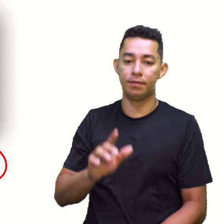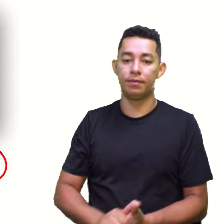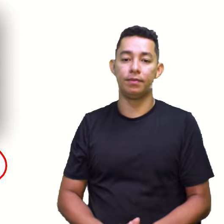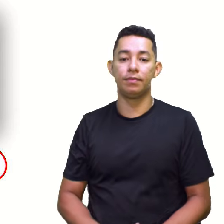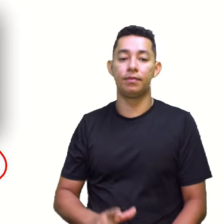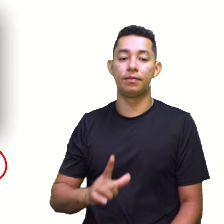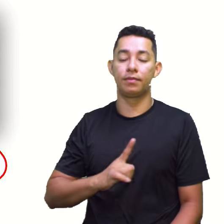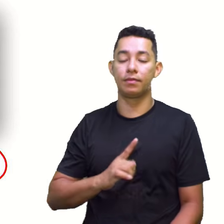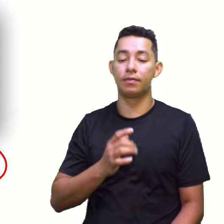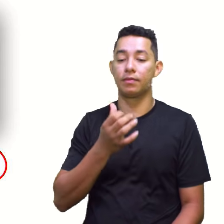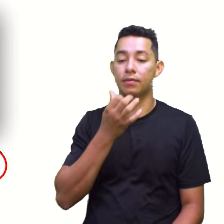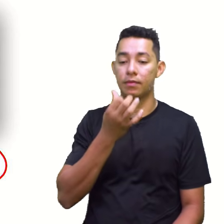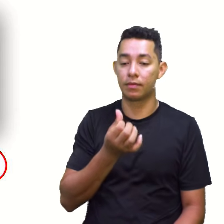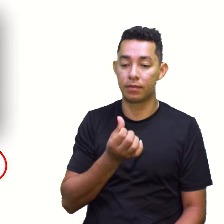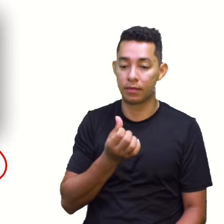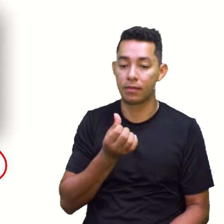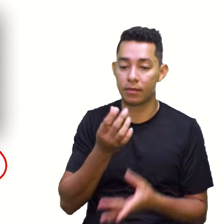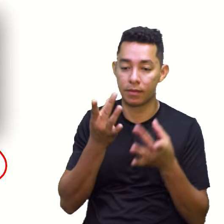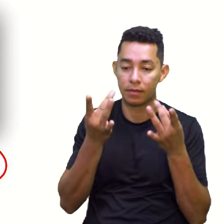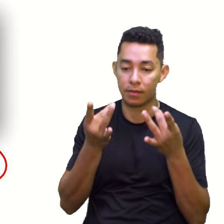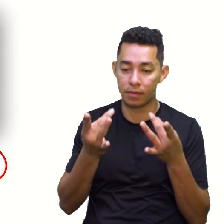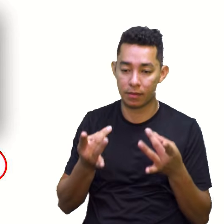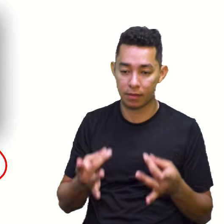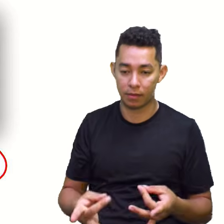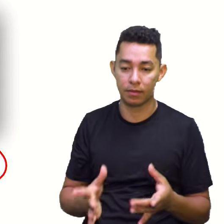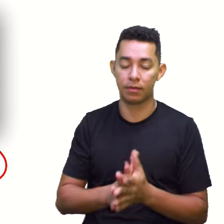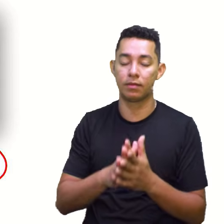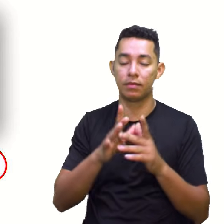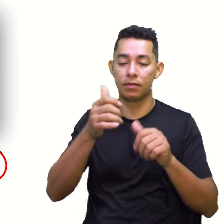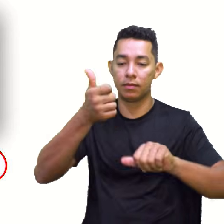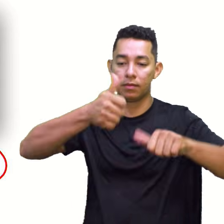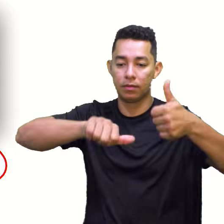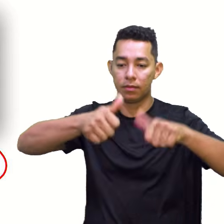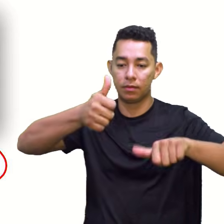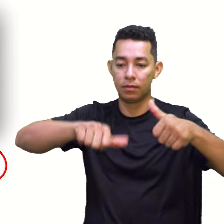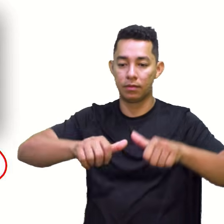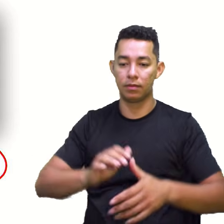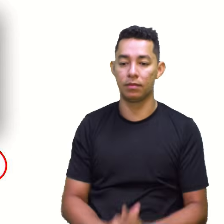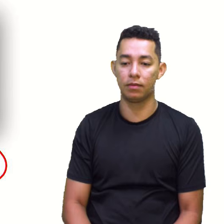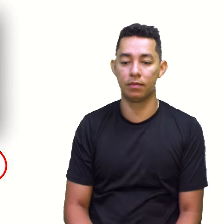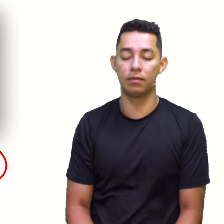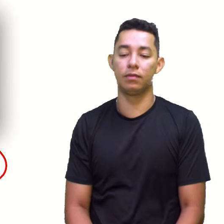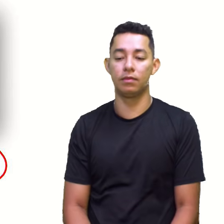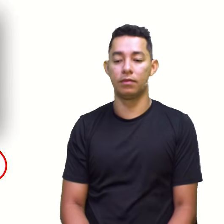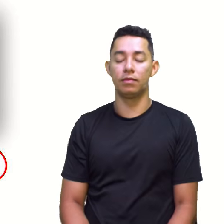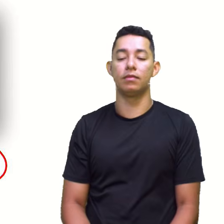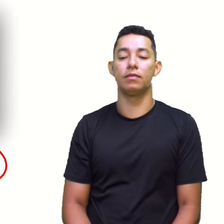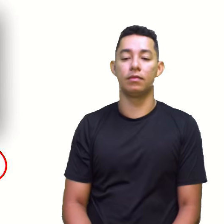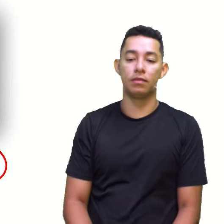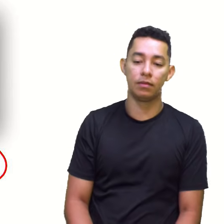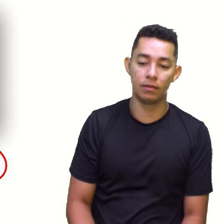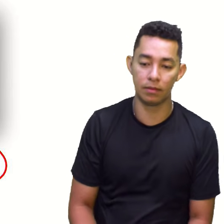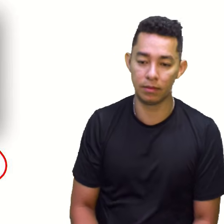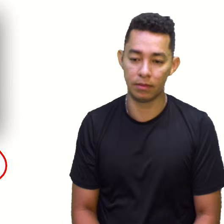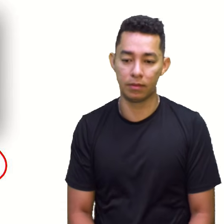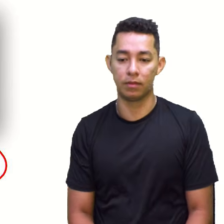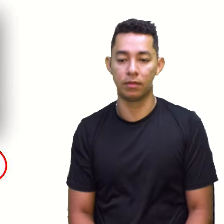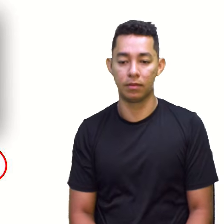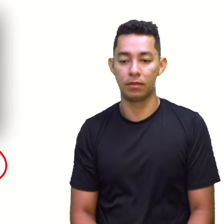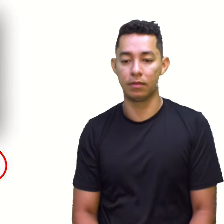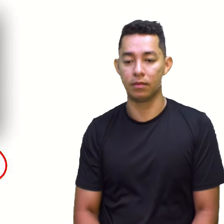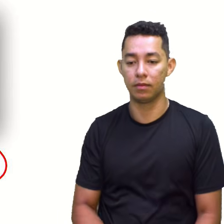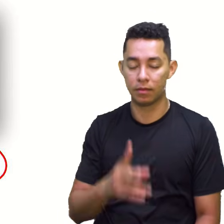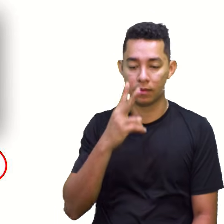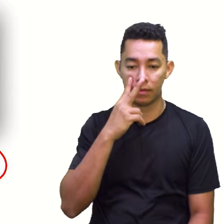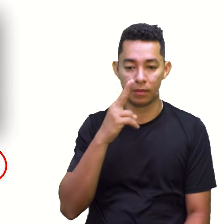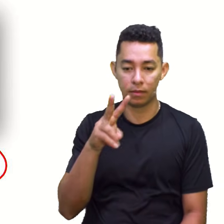6 detalhes a serem analisados. 6 detalhes. Vamos lá, então, elencar cada um deles? Vamos